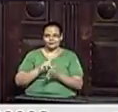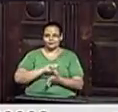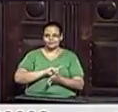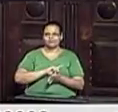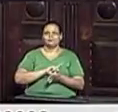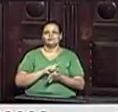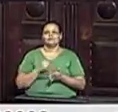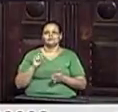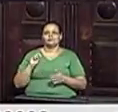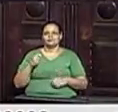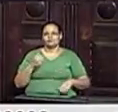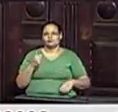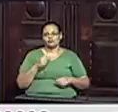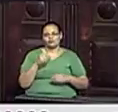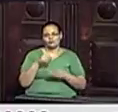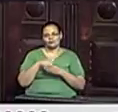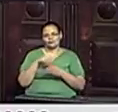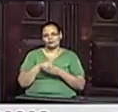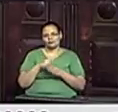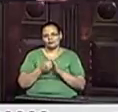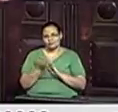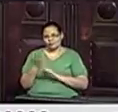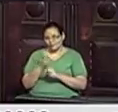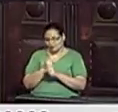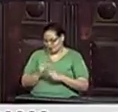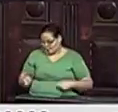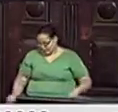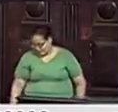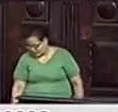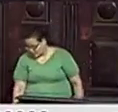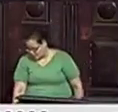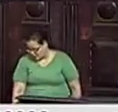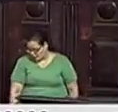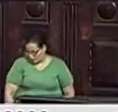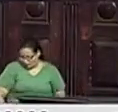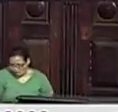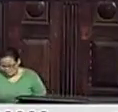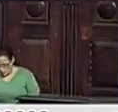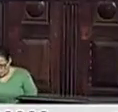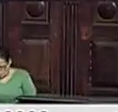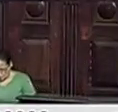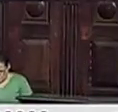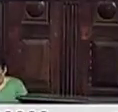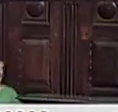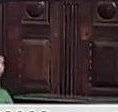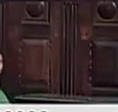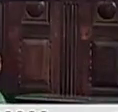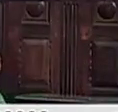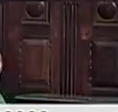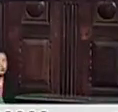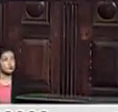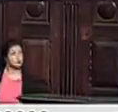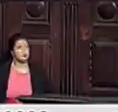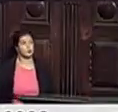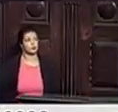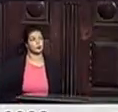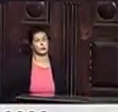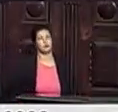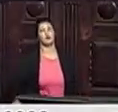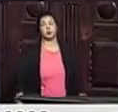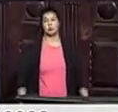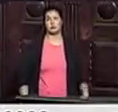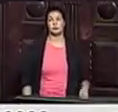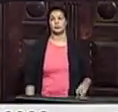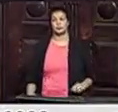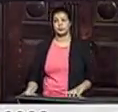segundo o número de votos. Então, todos que estarão no Congresso Nacional, com raras exceções, terão